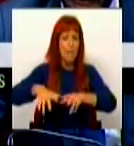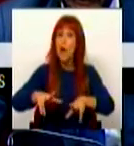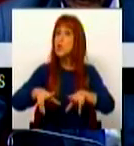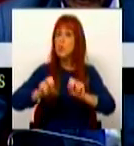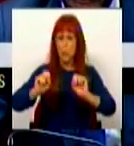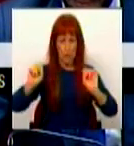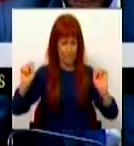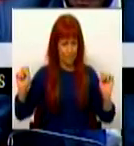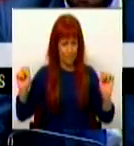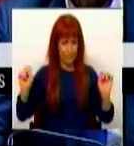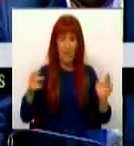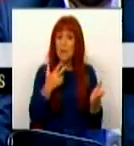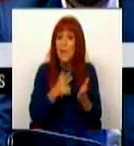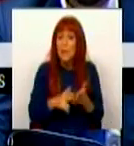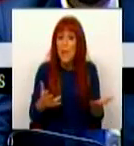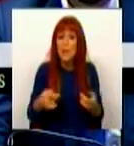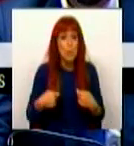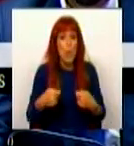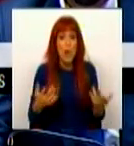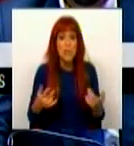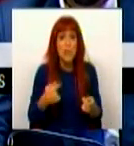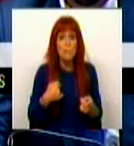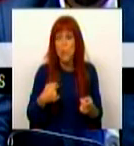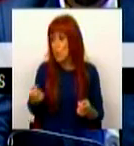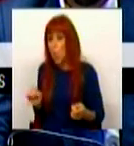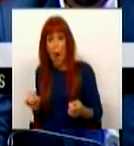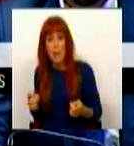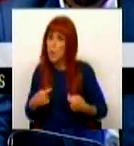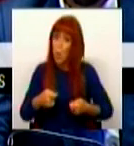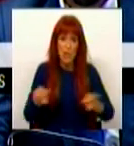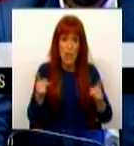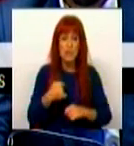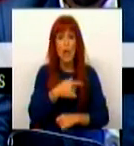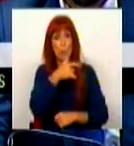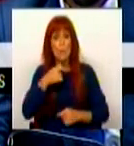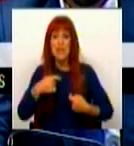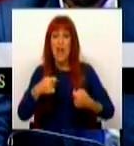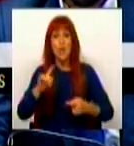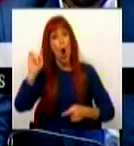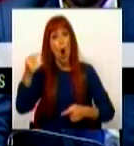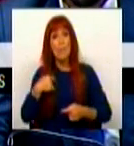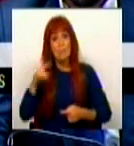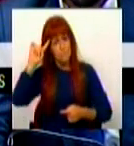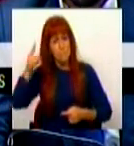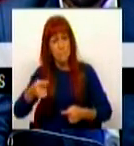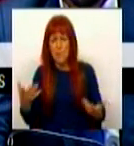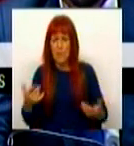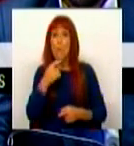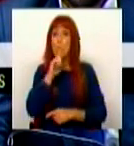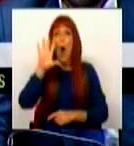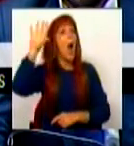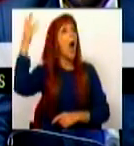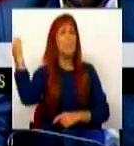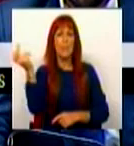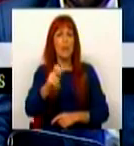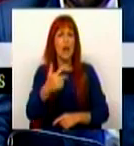Nunca. E é verdade, não gastámos o que não tínhamos, nem prometemos gastar aquilo que sabíamos que podia